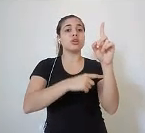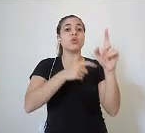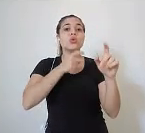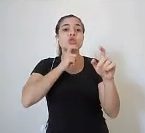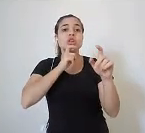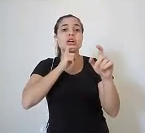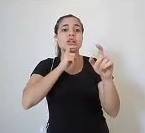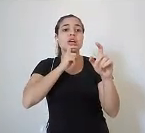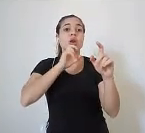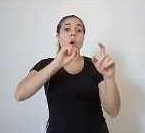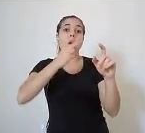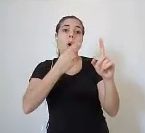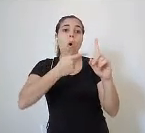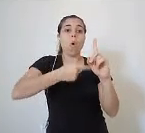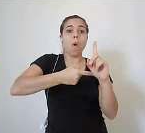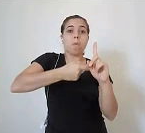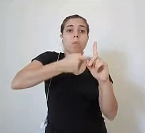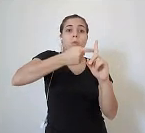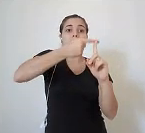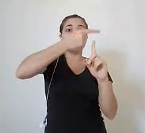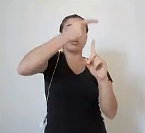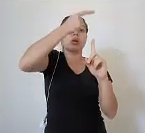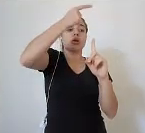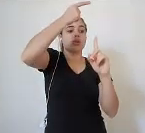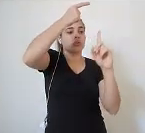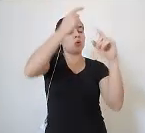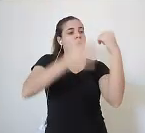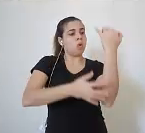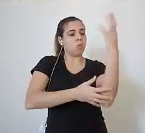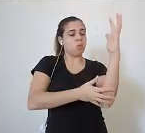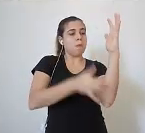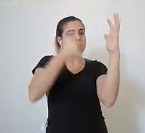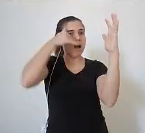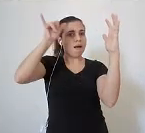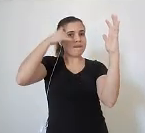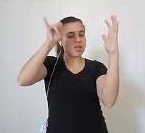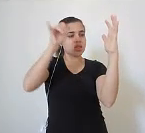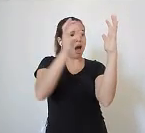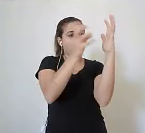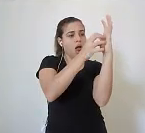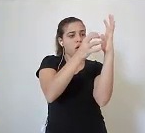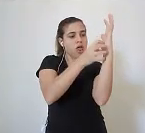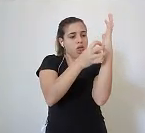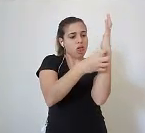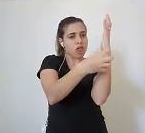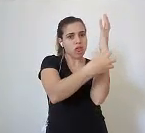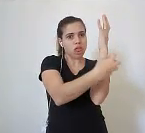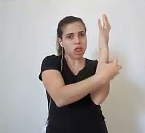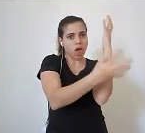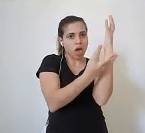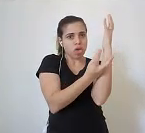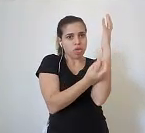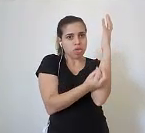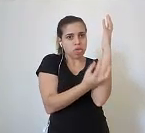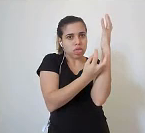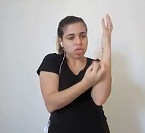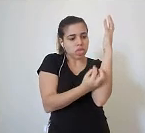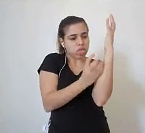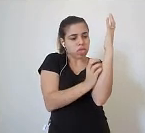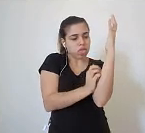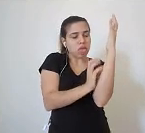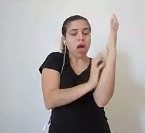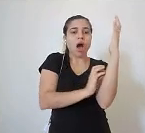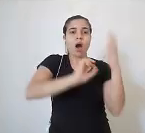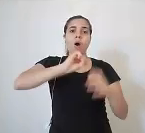Como? Reduzindo a temperatura no freezer, na geladeira, ou aumentando a temperatura no processo de